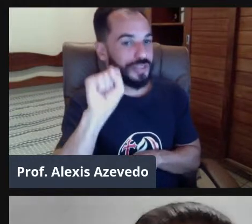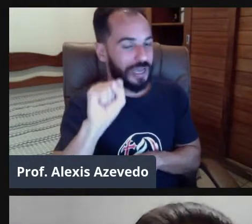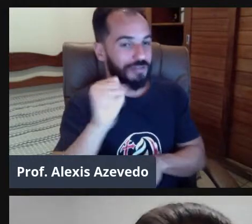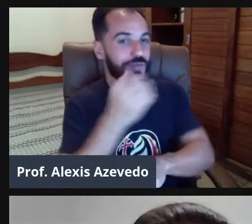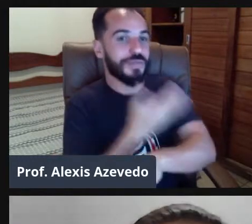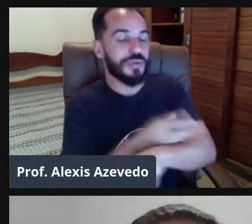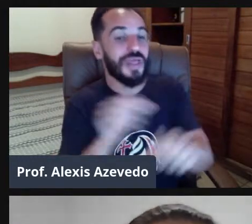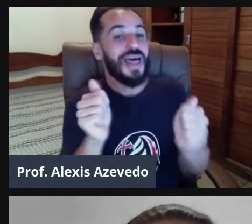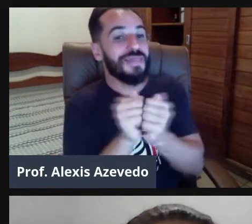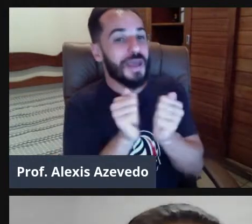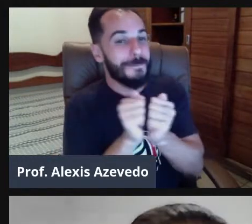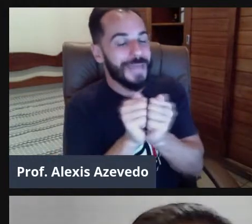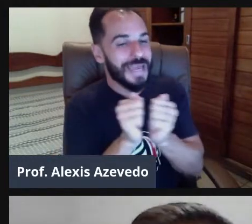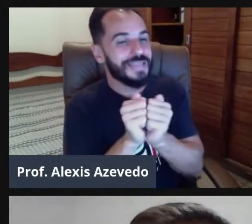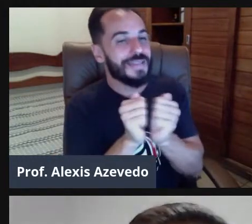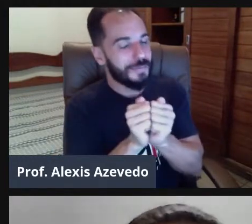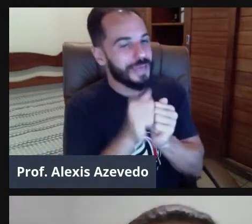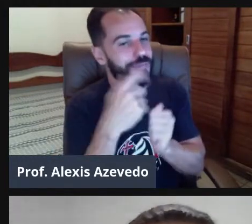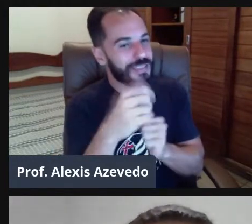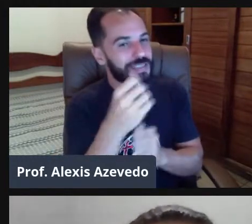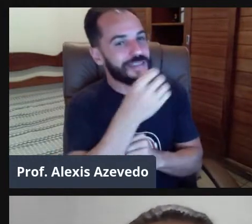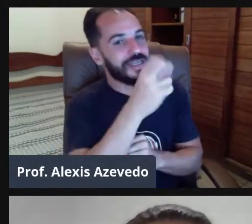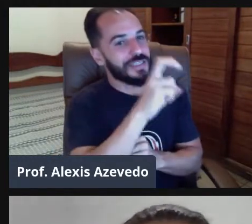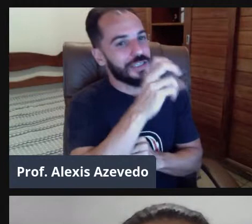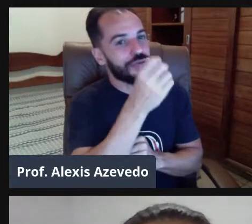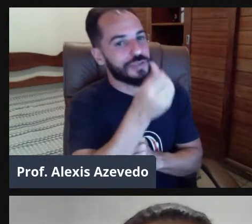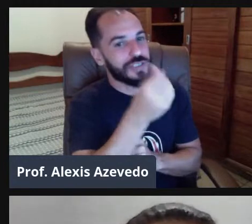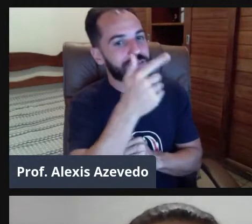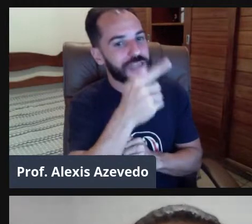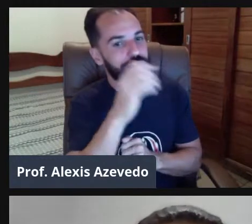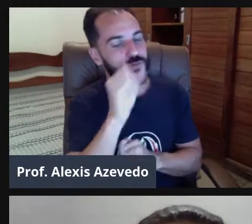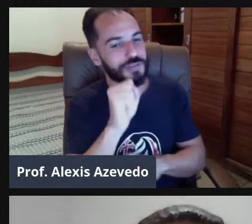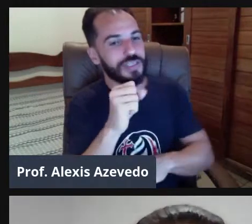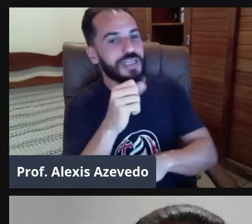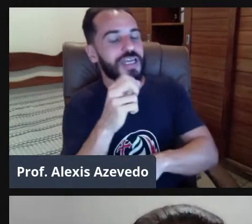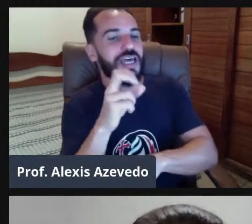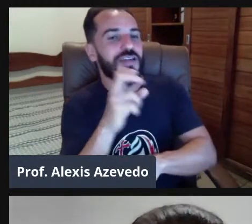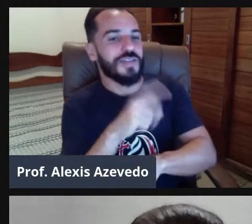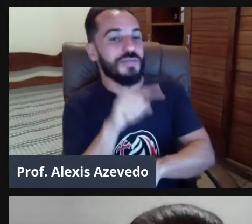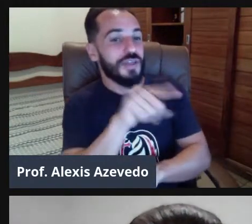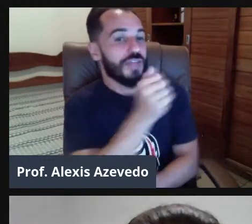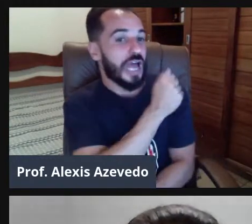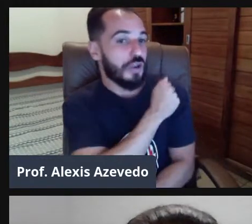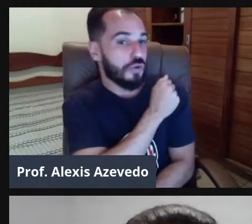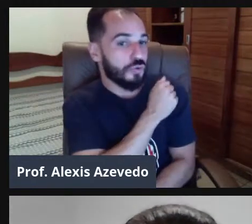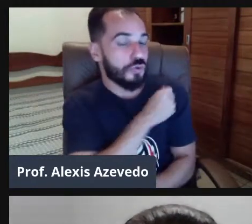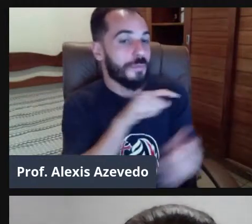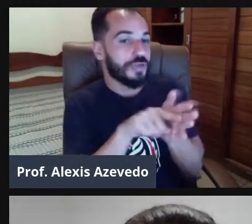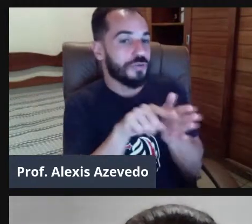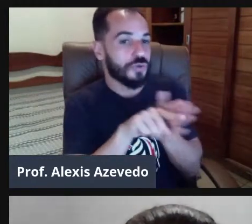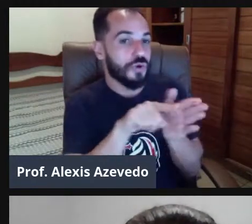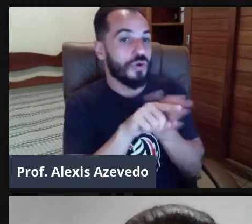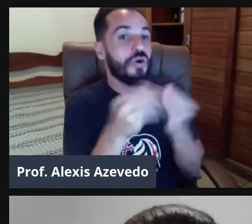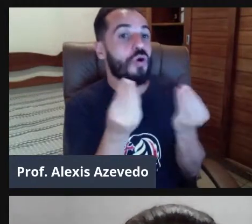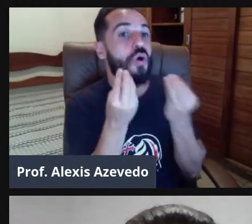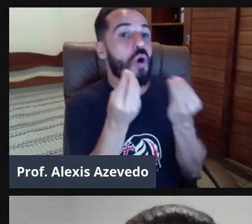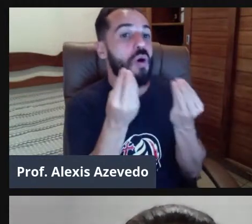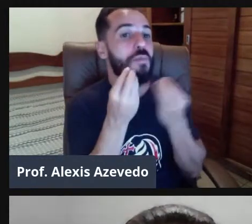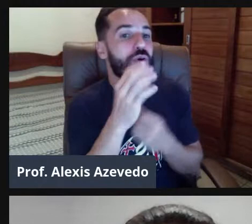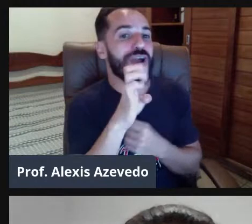no estágio. E um aluno perguntou a respeito do estágio nesse modo remoto. Então,